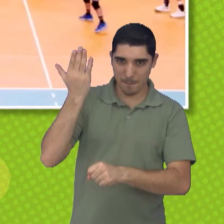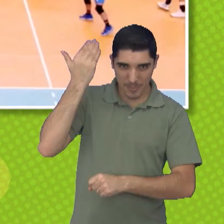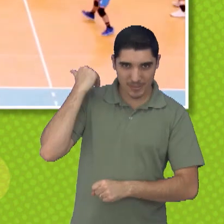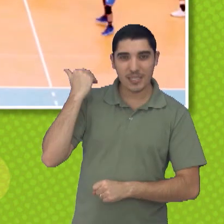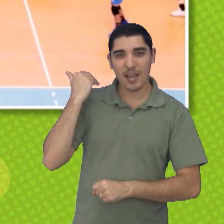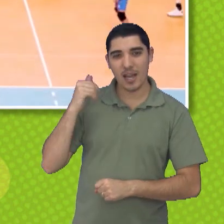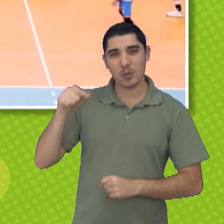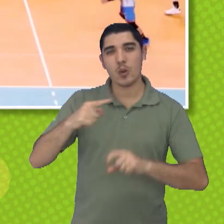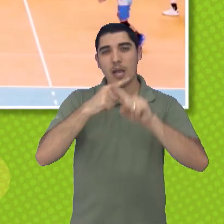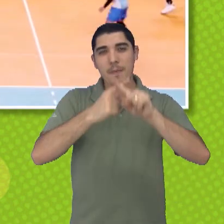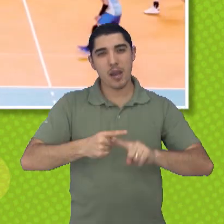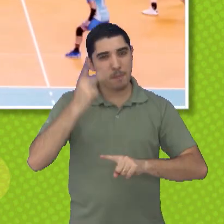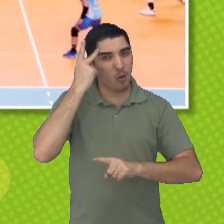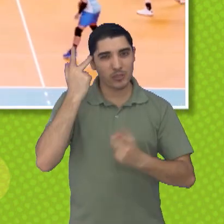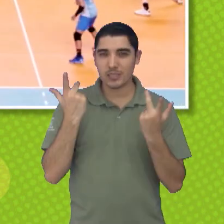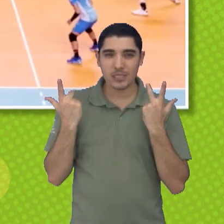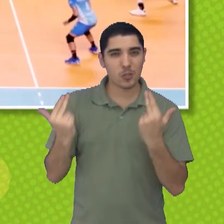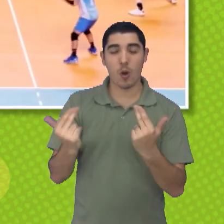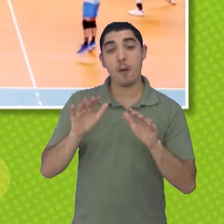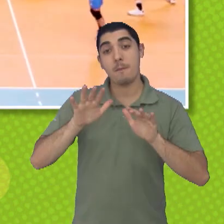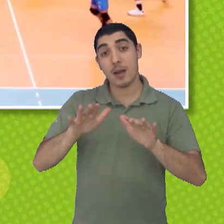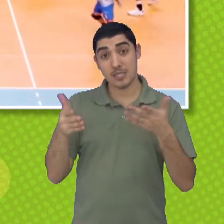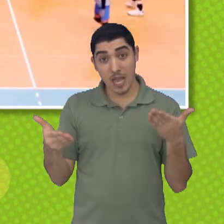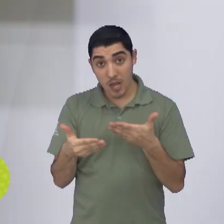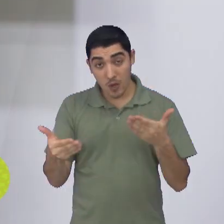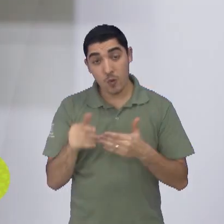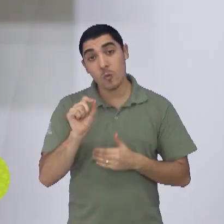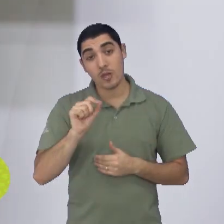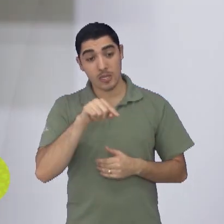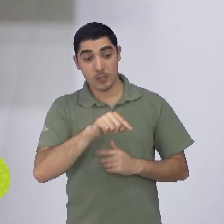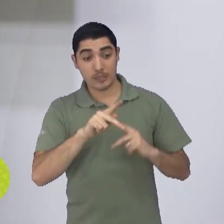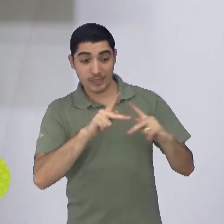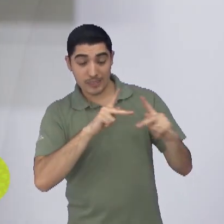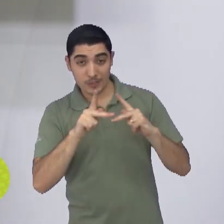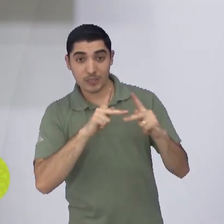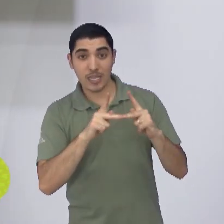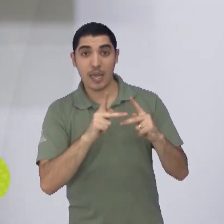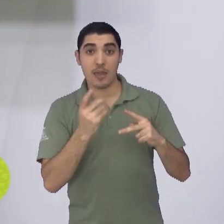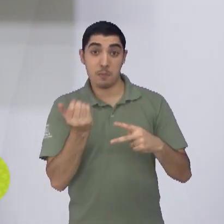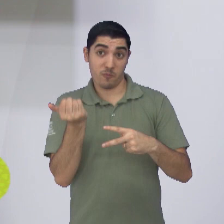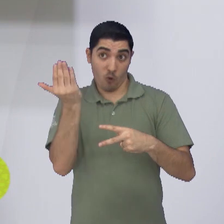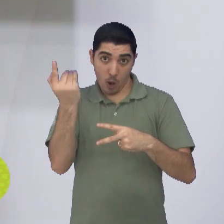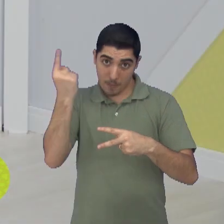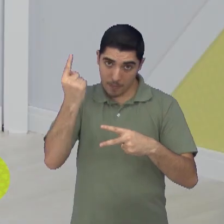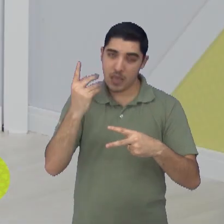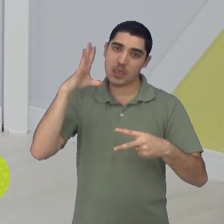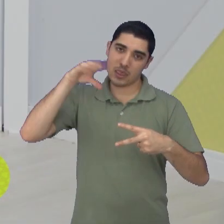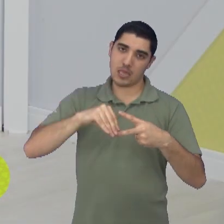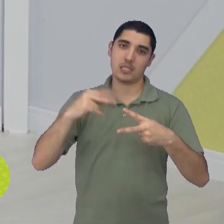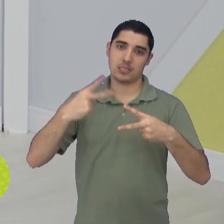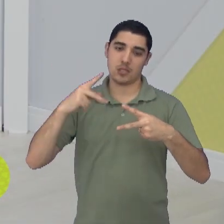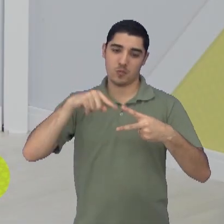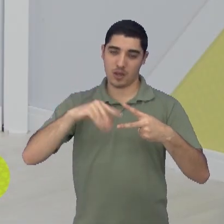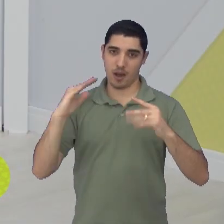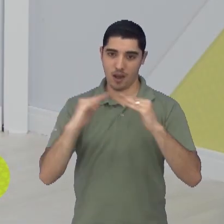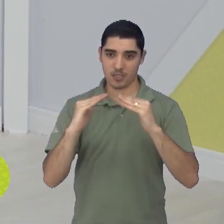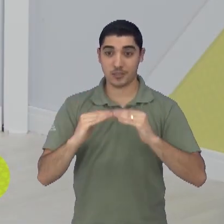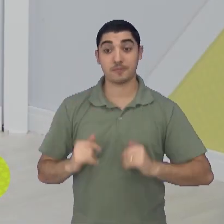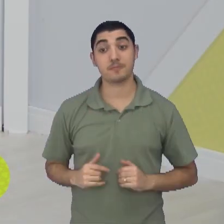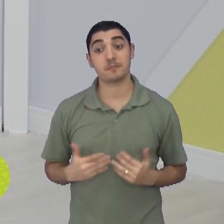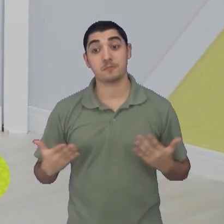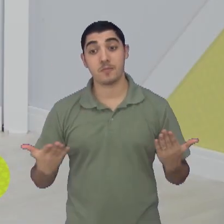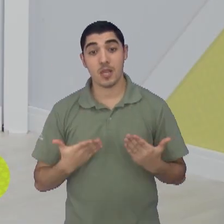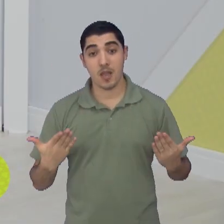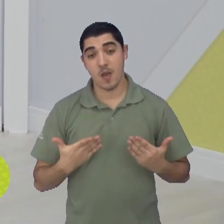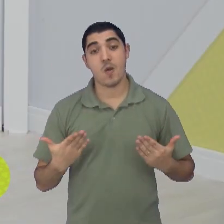ano passado no Paulista comal a diferença que agora o São José vai eh decidir em casa classificação do paulista Mateus coloca pra gente